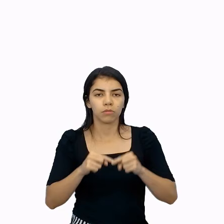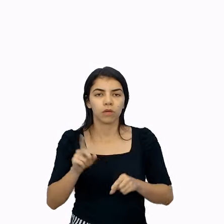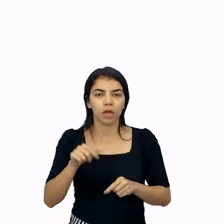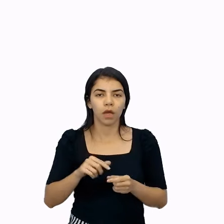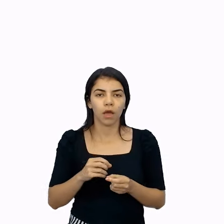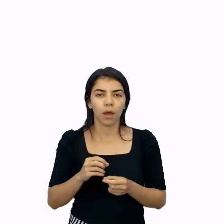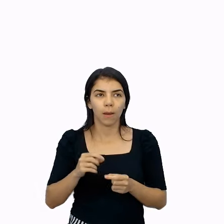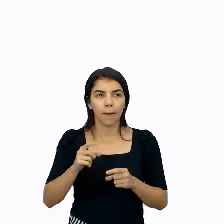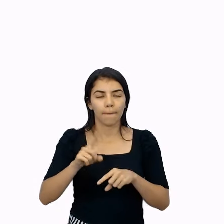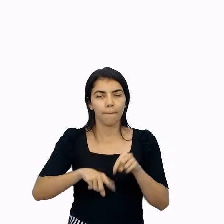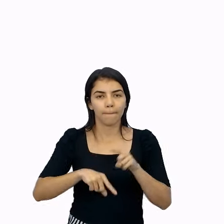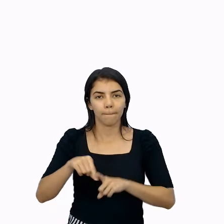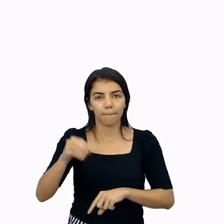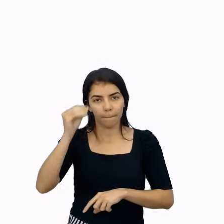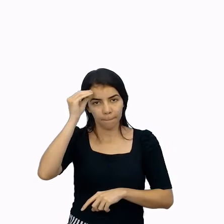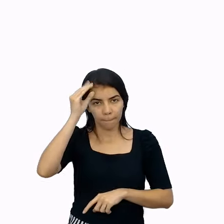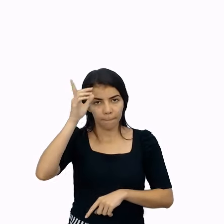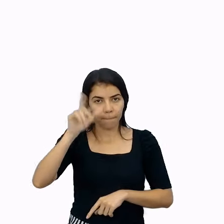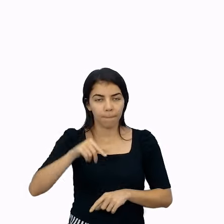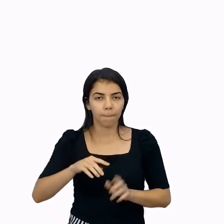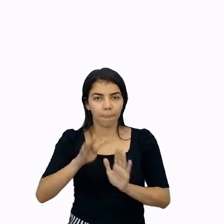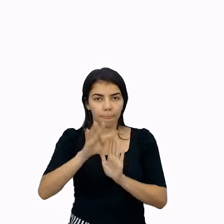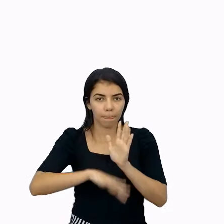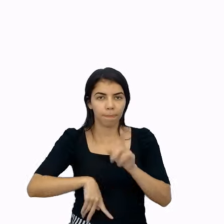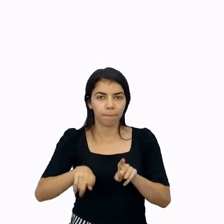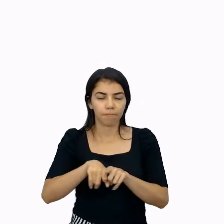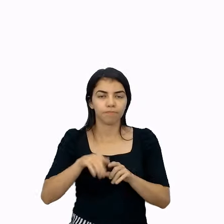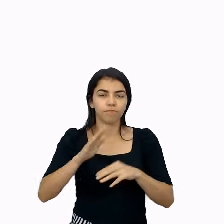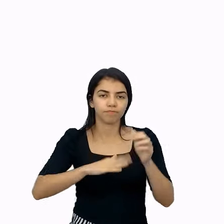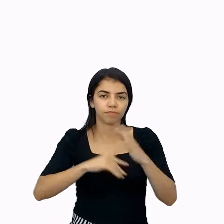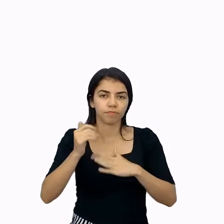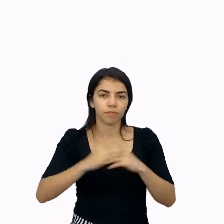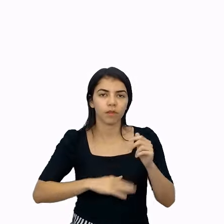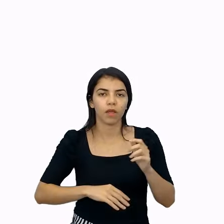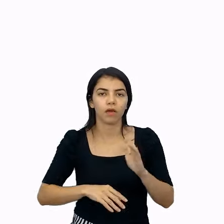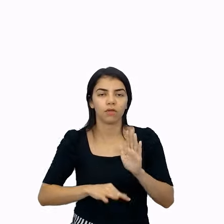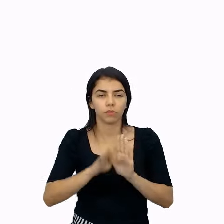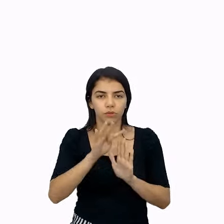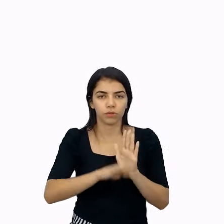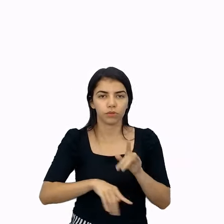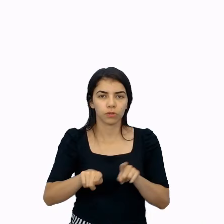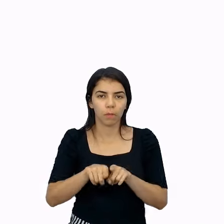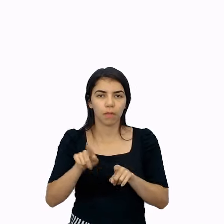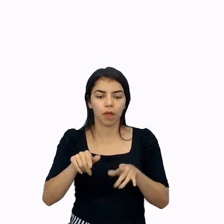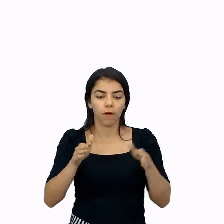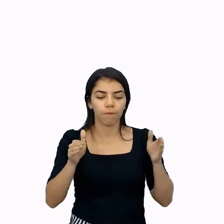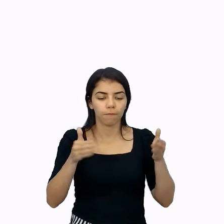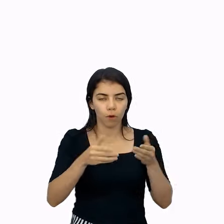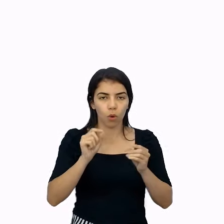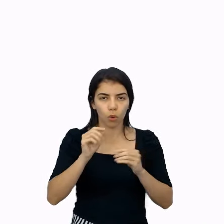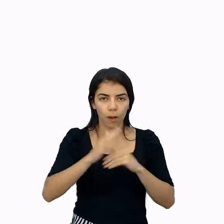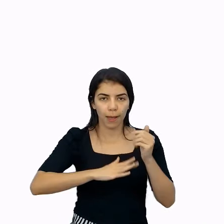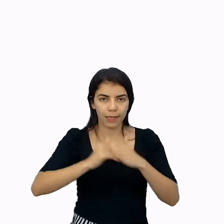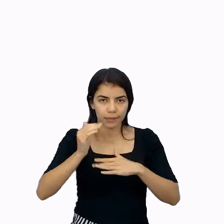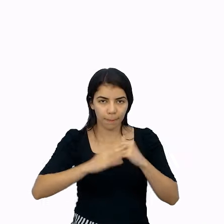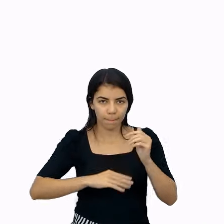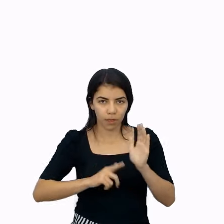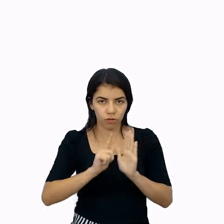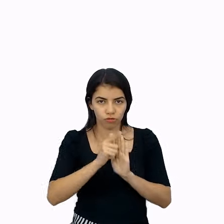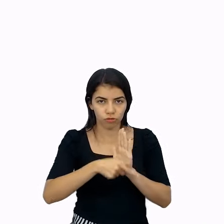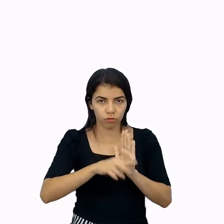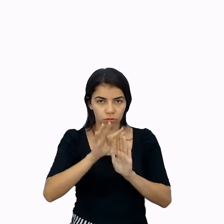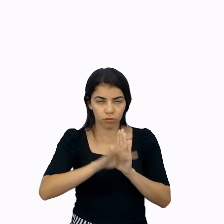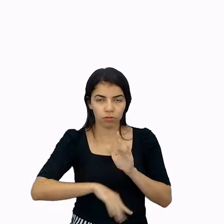de conhecimento são a textualização e a progressão temática, tendo por foco as práticas de linguagem de